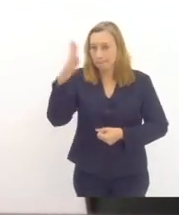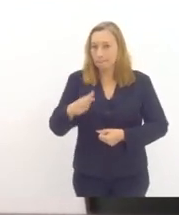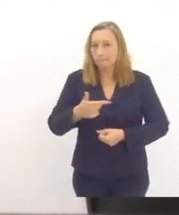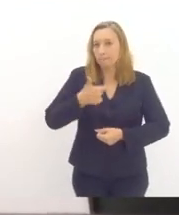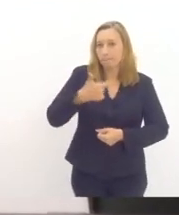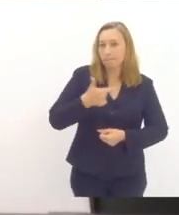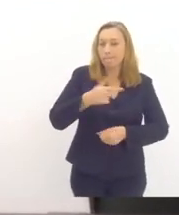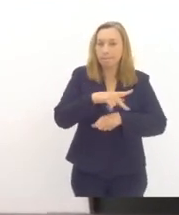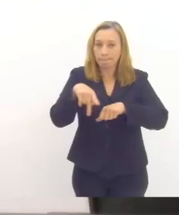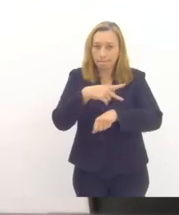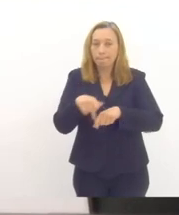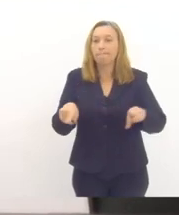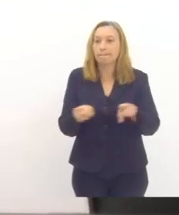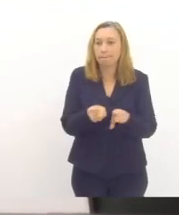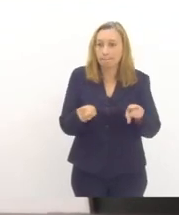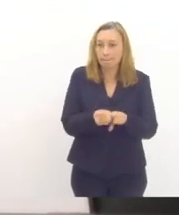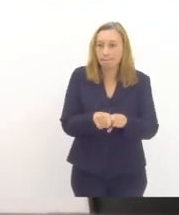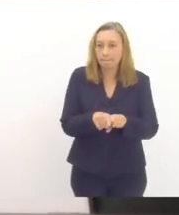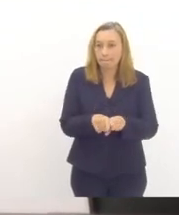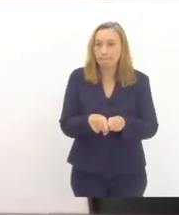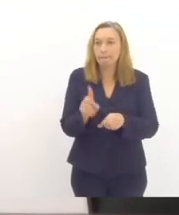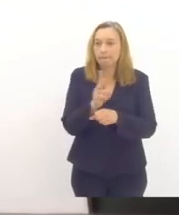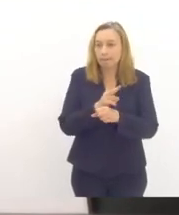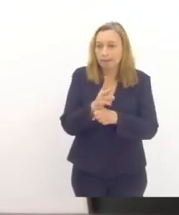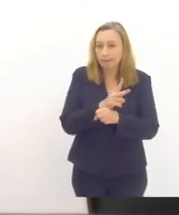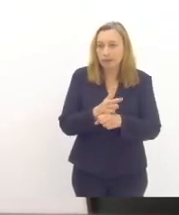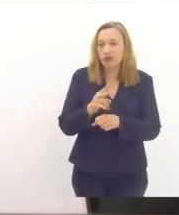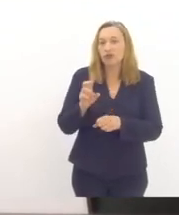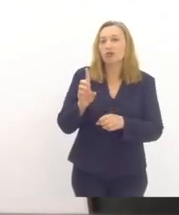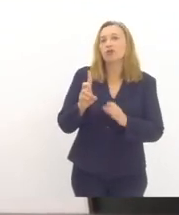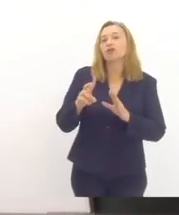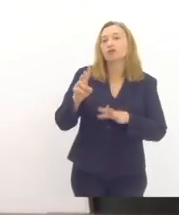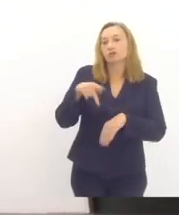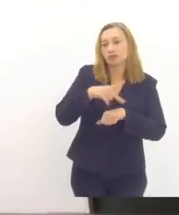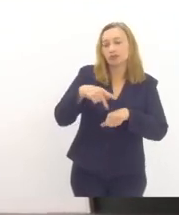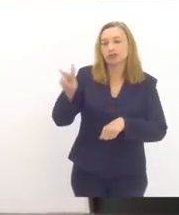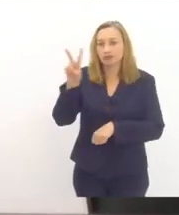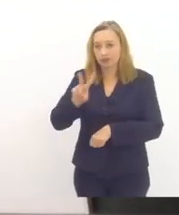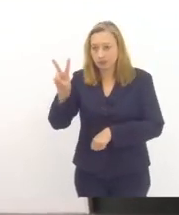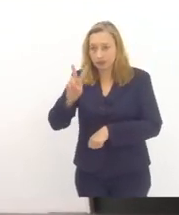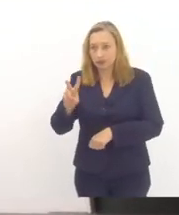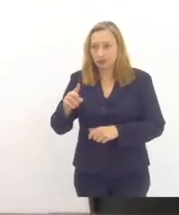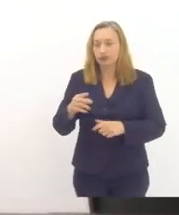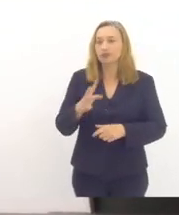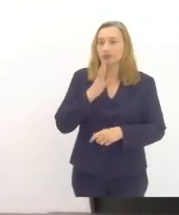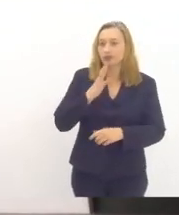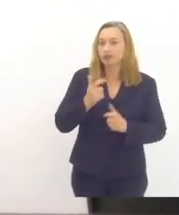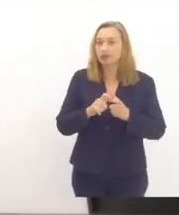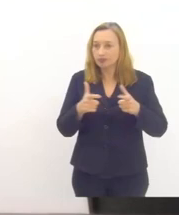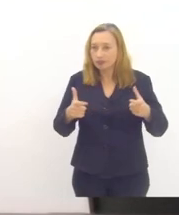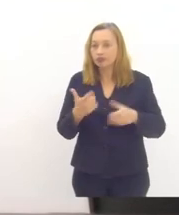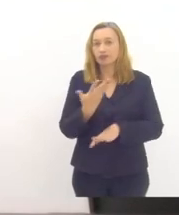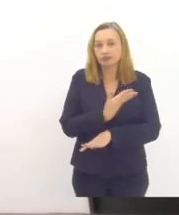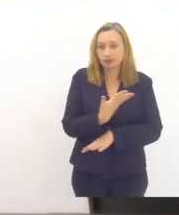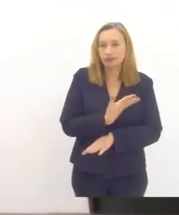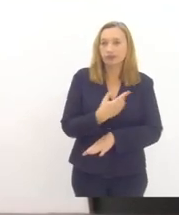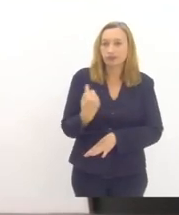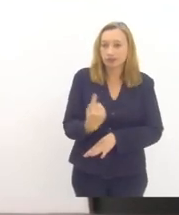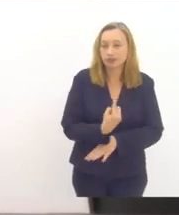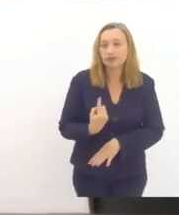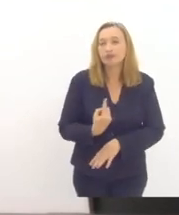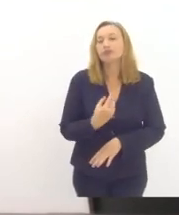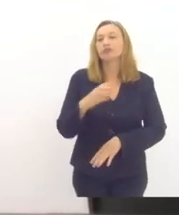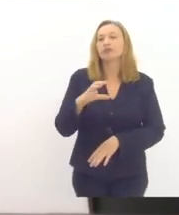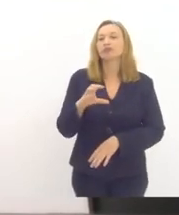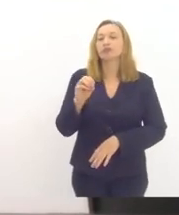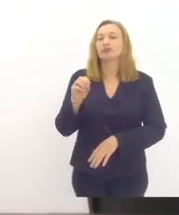país também mais procurado pelos venezuelanos. Nós tivemos um reconhecimento muito grande agora dos nossos colegas, né, pelo CONARE.